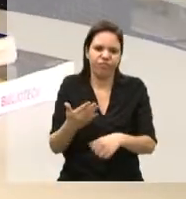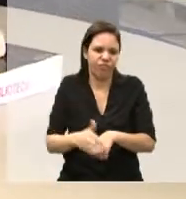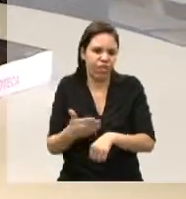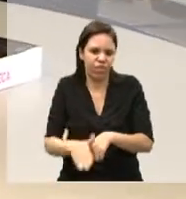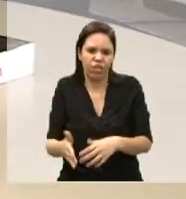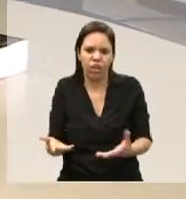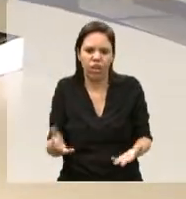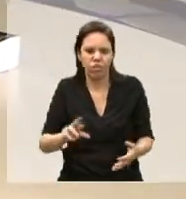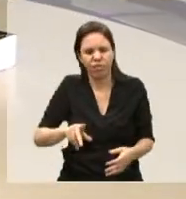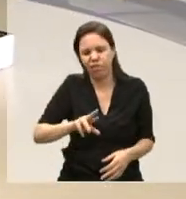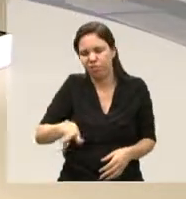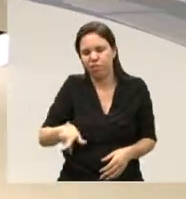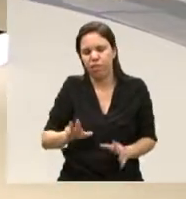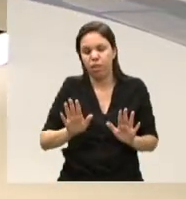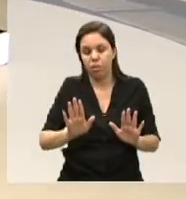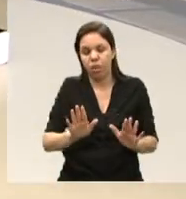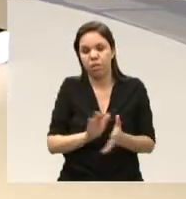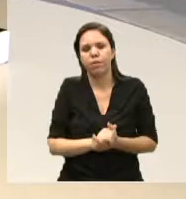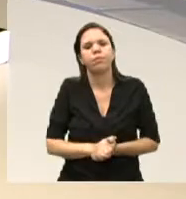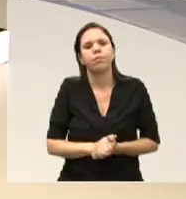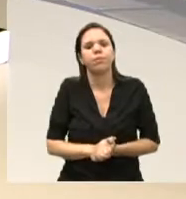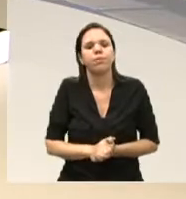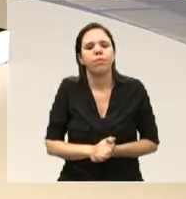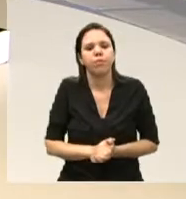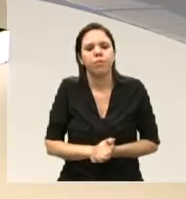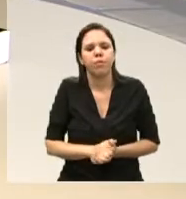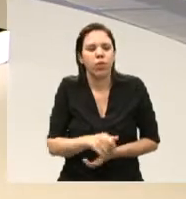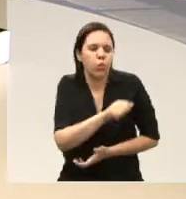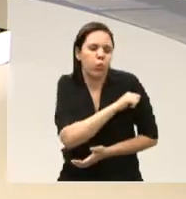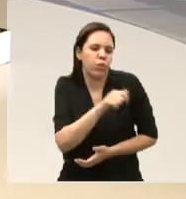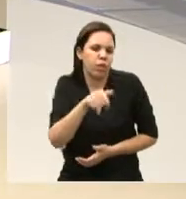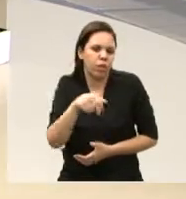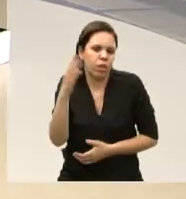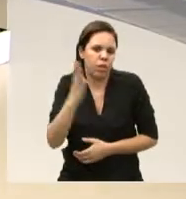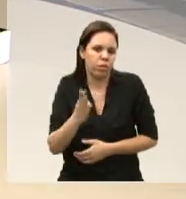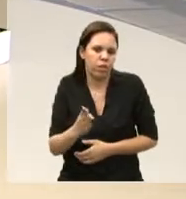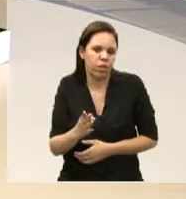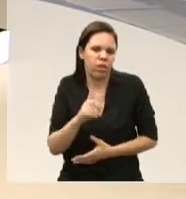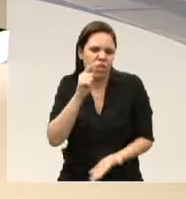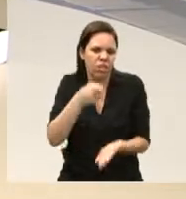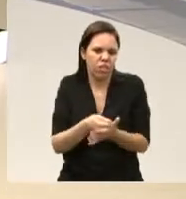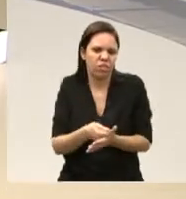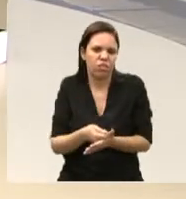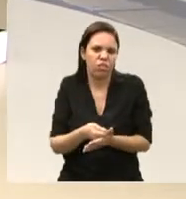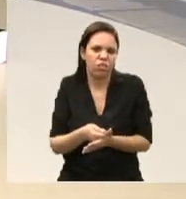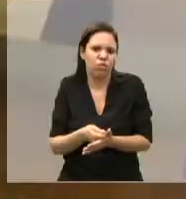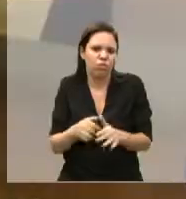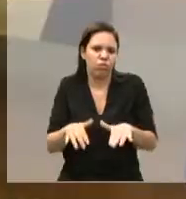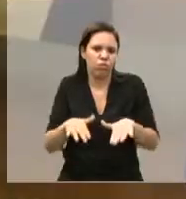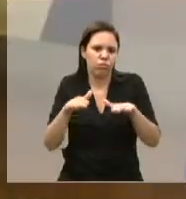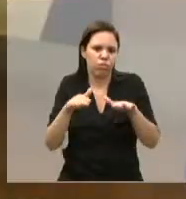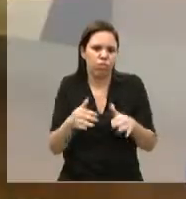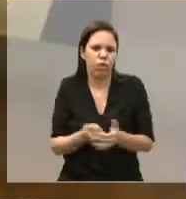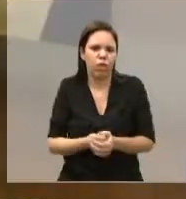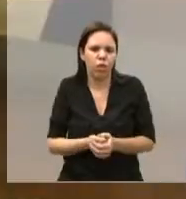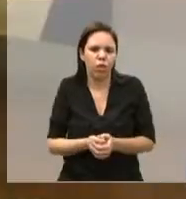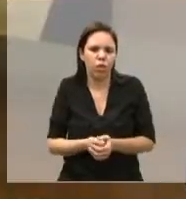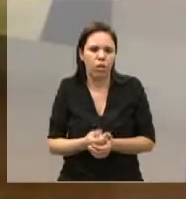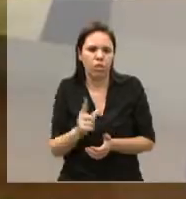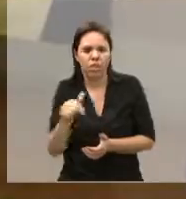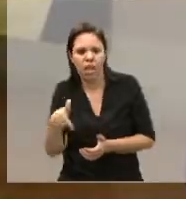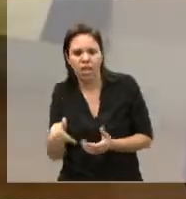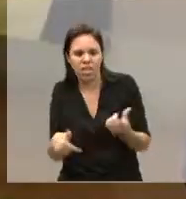E também é o seguinte, os alunos aqui no Brasil, eles têm que decidir muito cedo qual a carreira que eles vão 17, seguir.